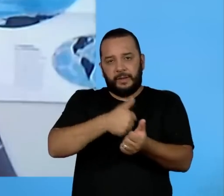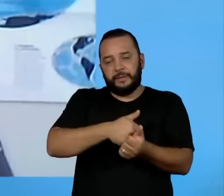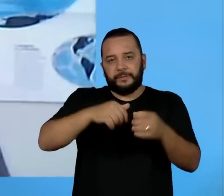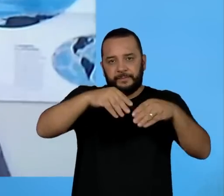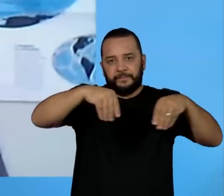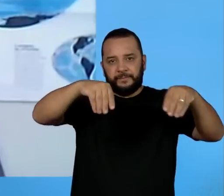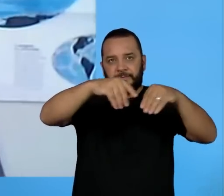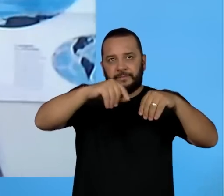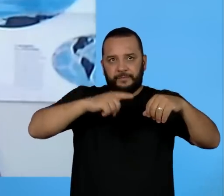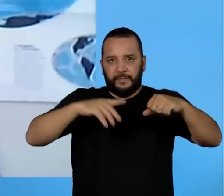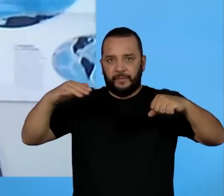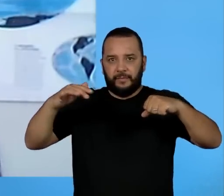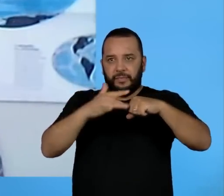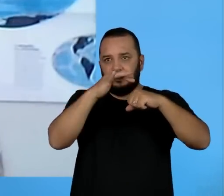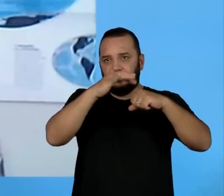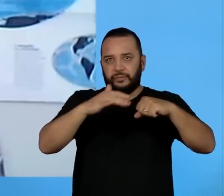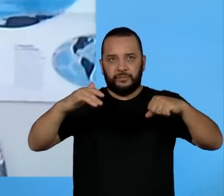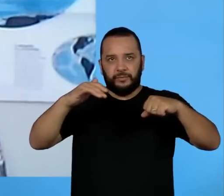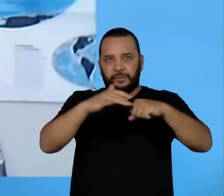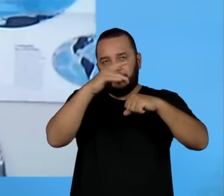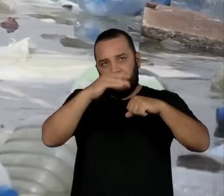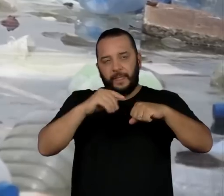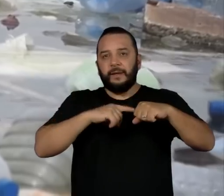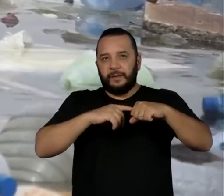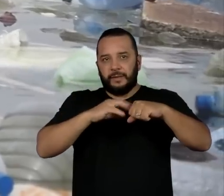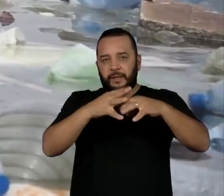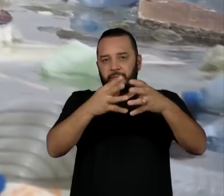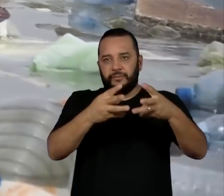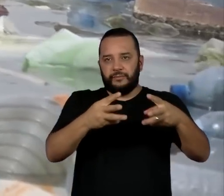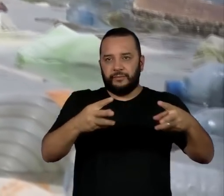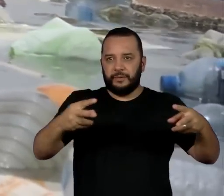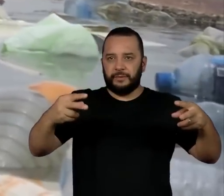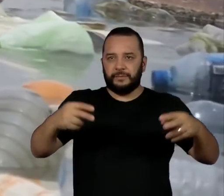vai atuando e fragmentando, erodindo, que a gente chama.